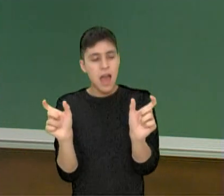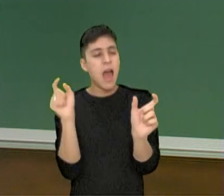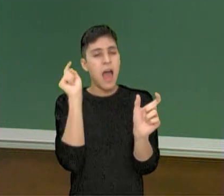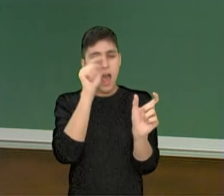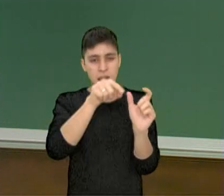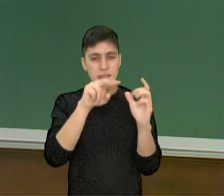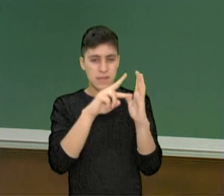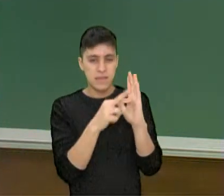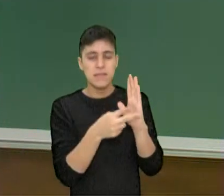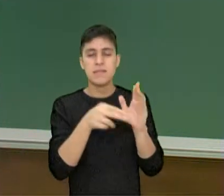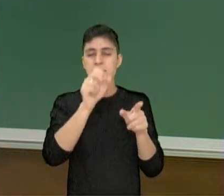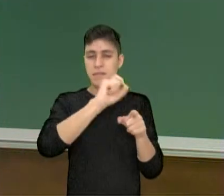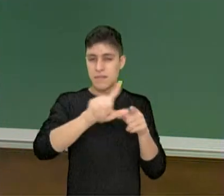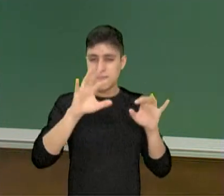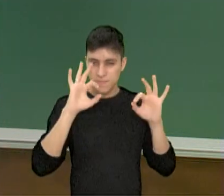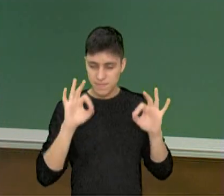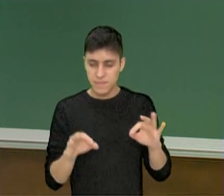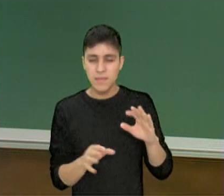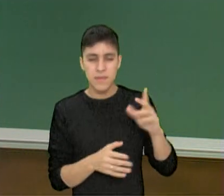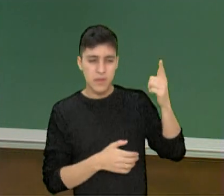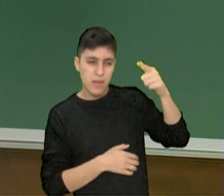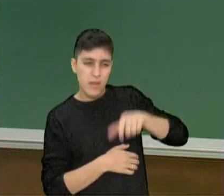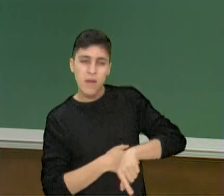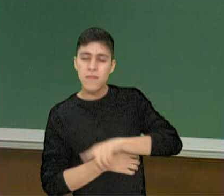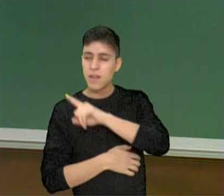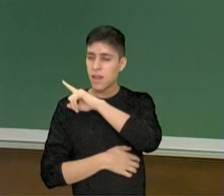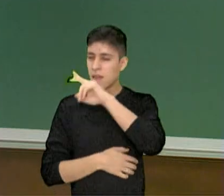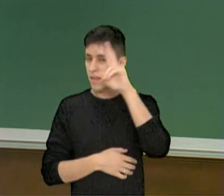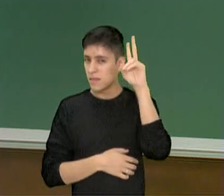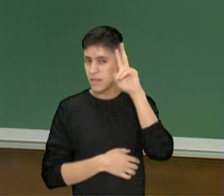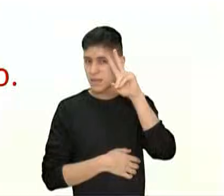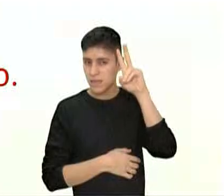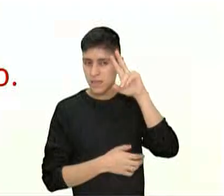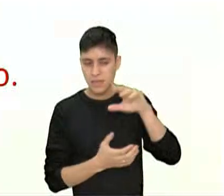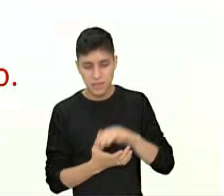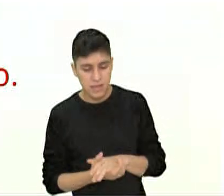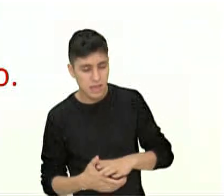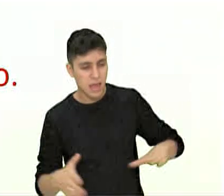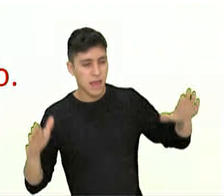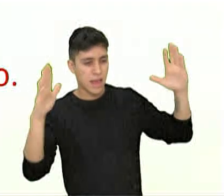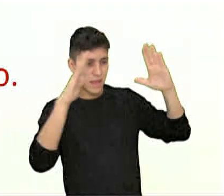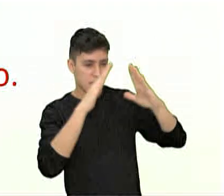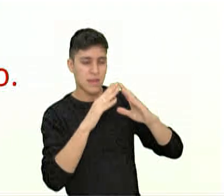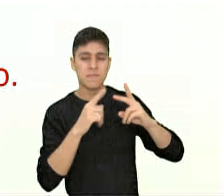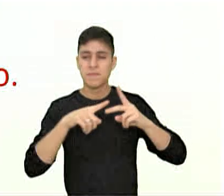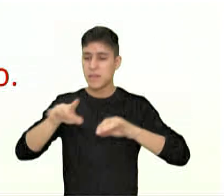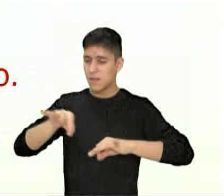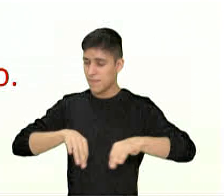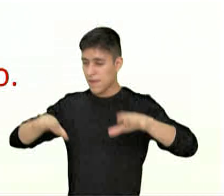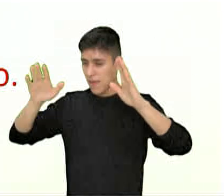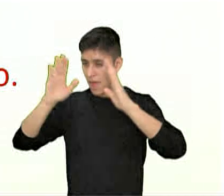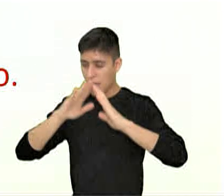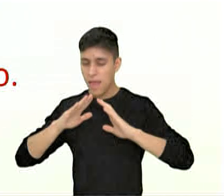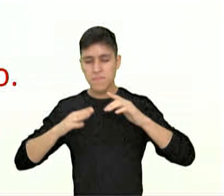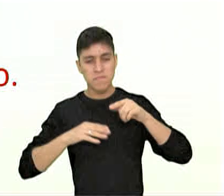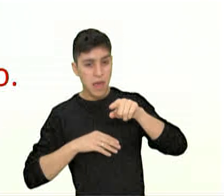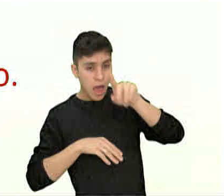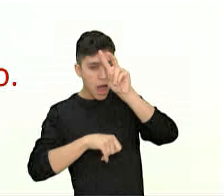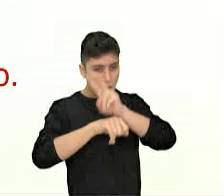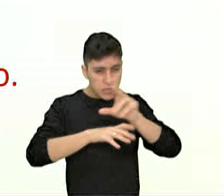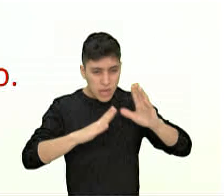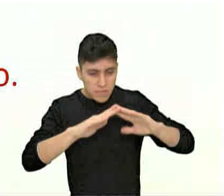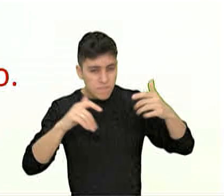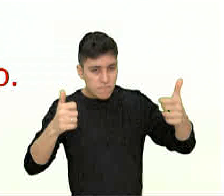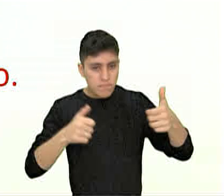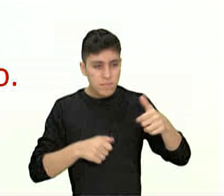eu repetindo a historinha ali para vocês entenderem melhor. Ah, casinha, um arruma a casa, um outro cuida da sua casa,